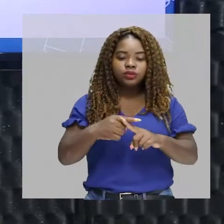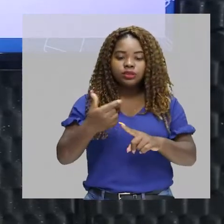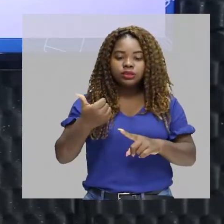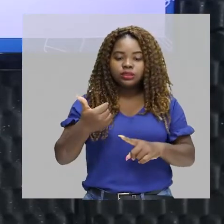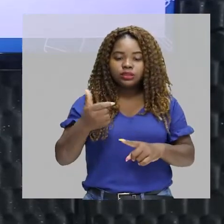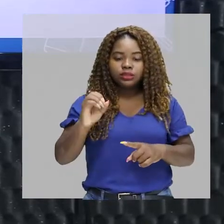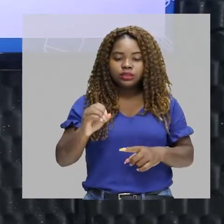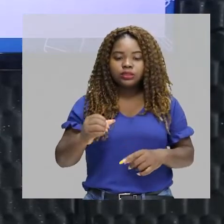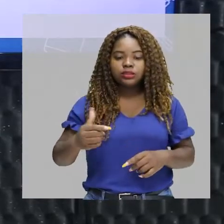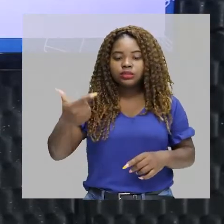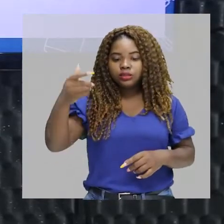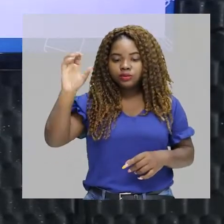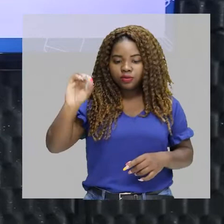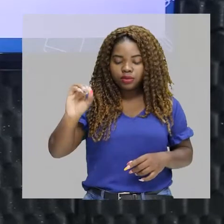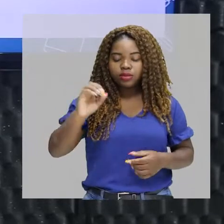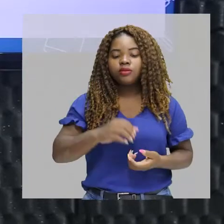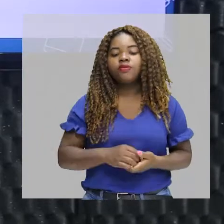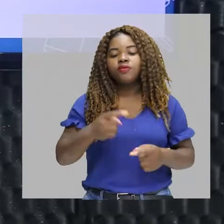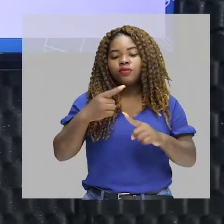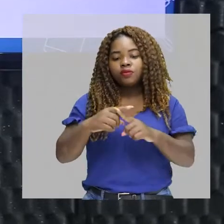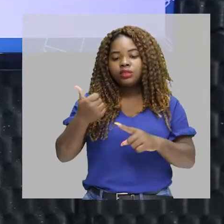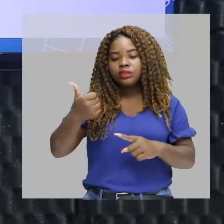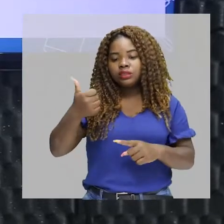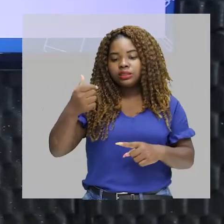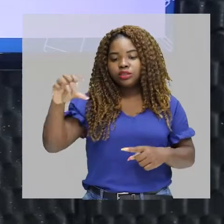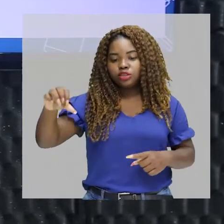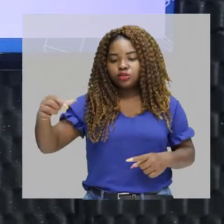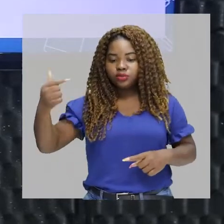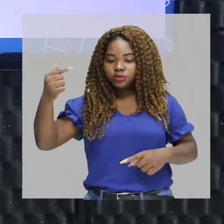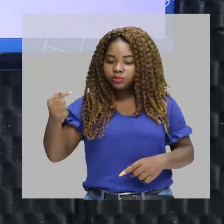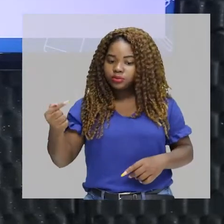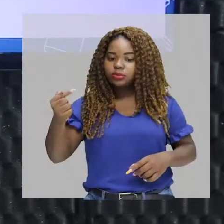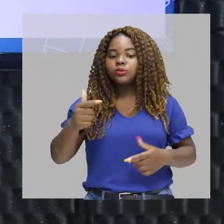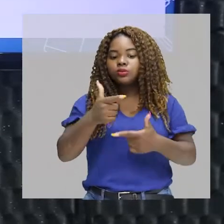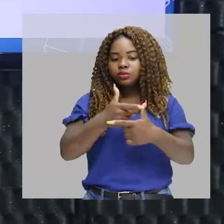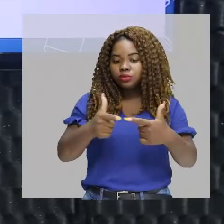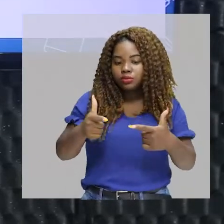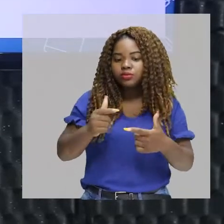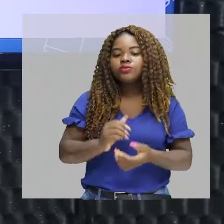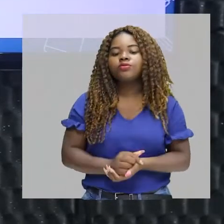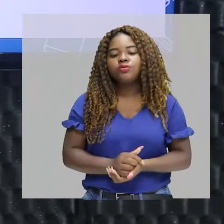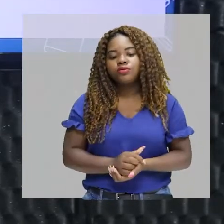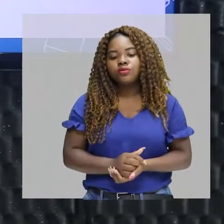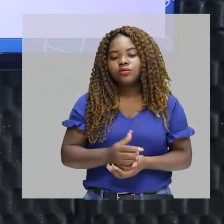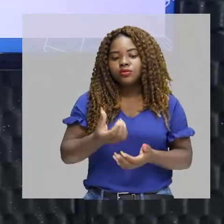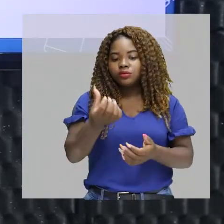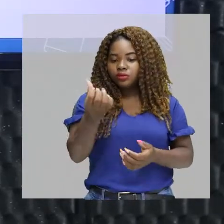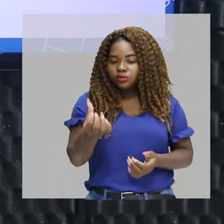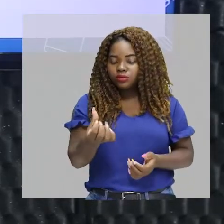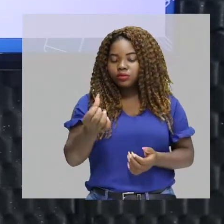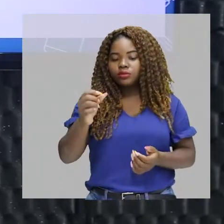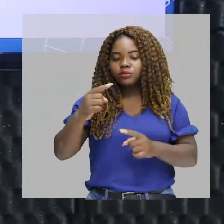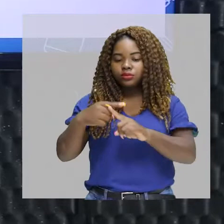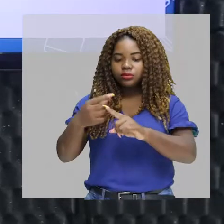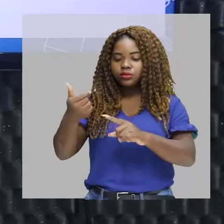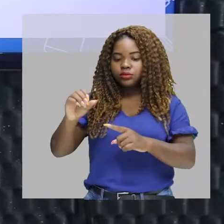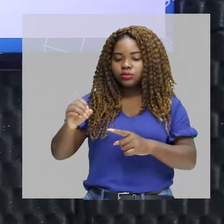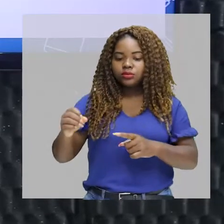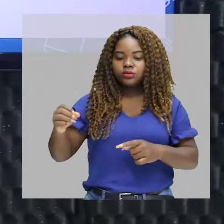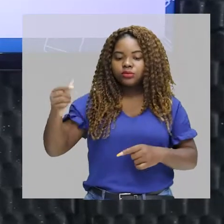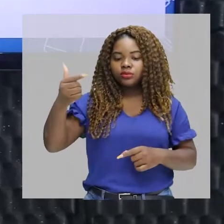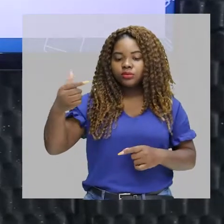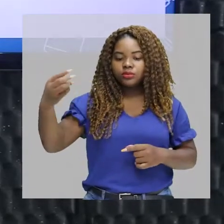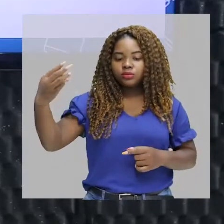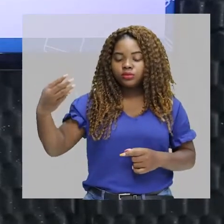20 vezes 197 dividido por 6 vezes 10 elevado a